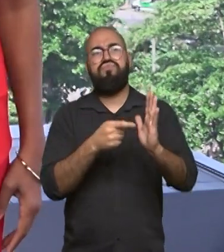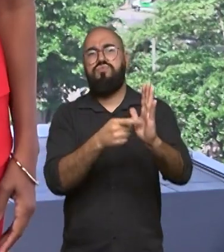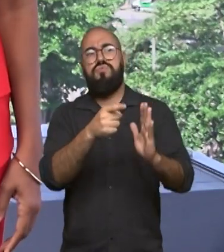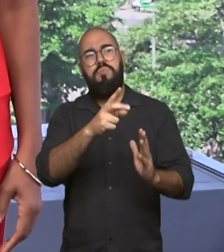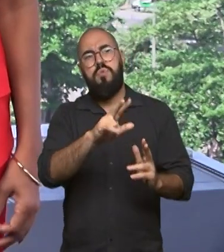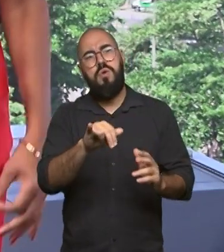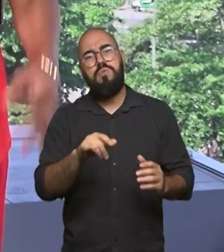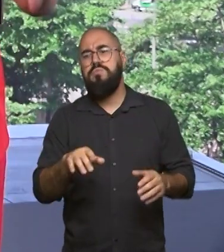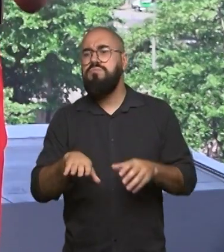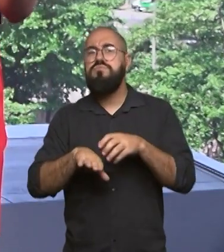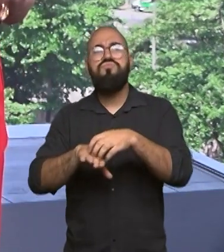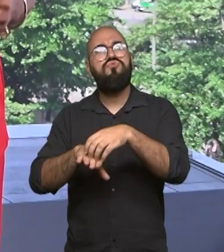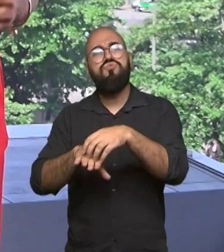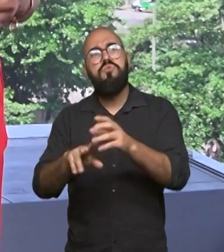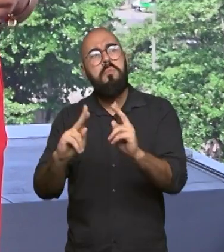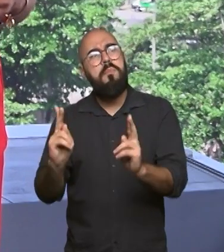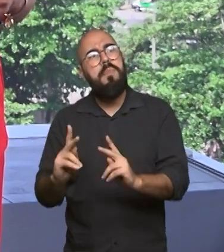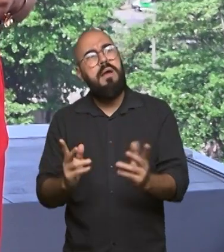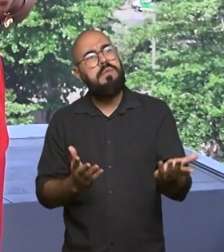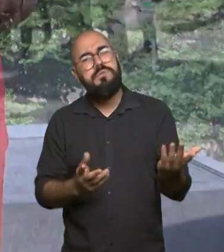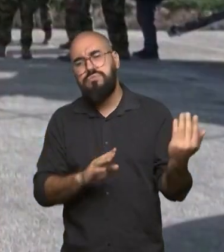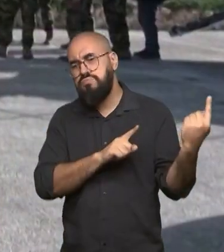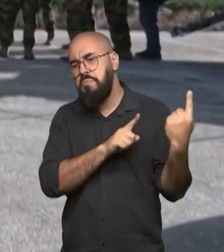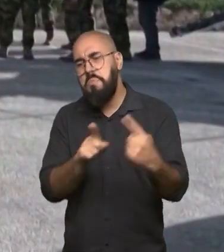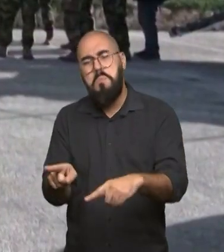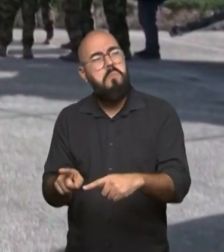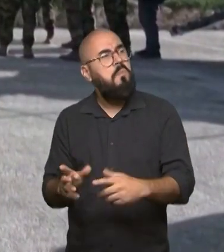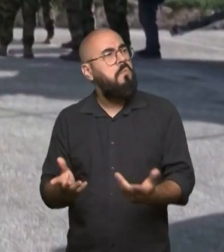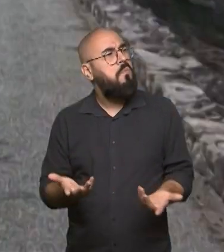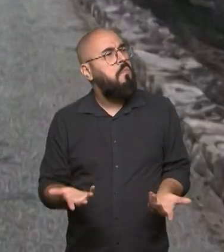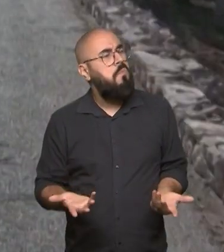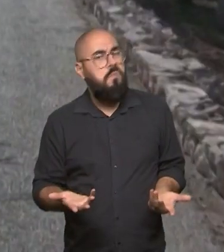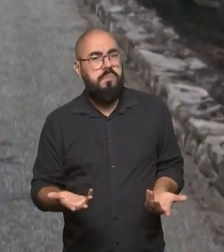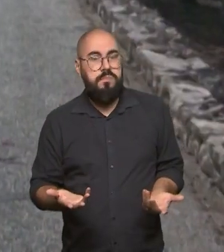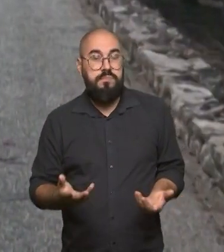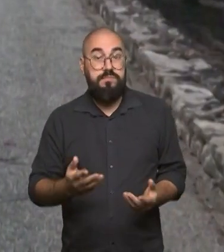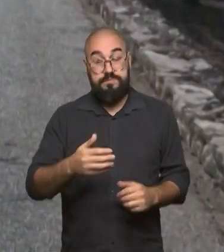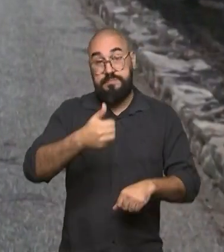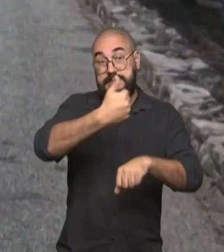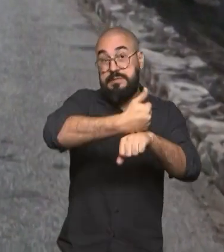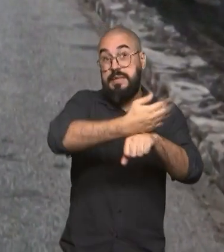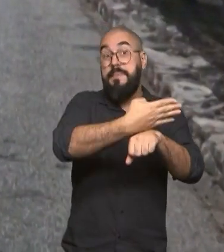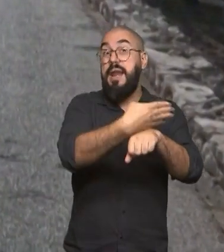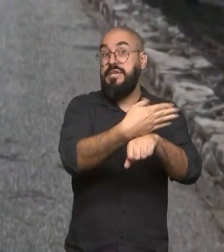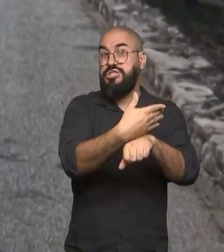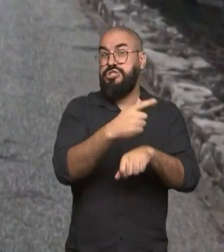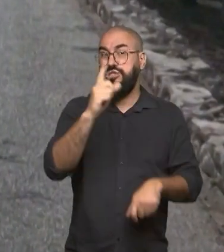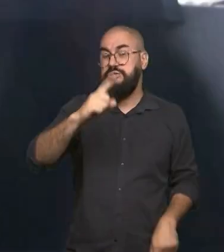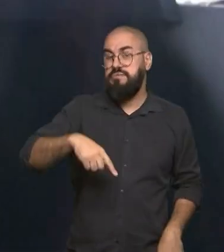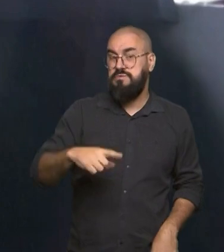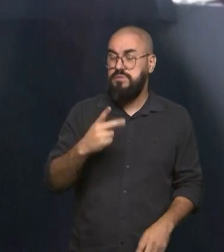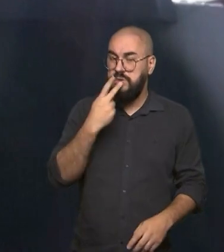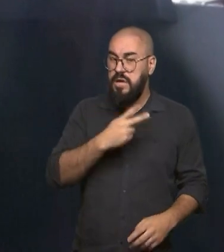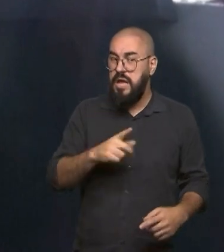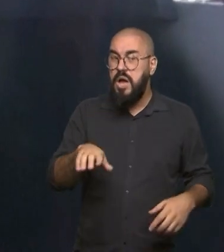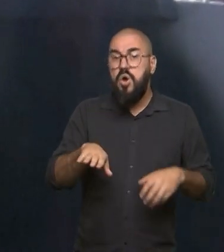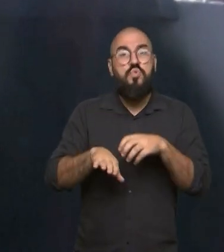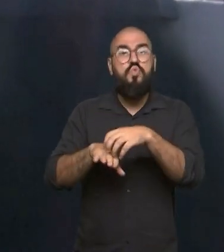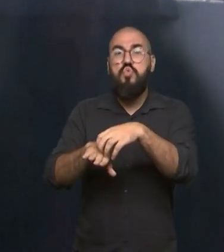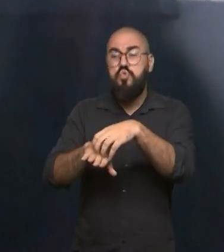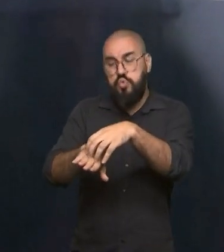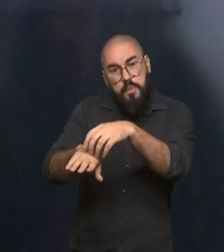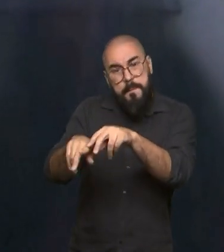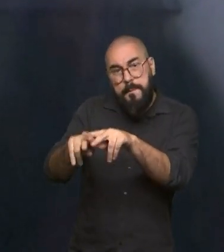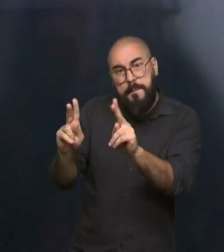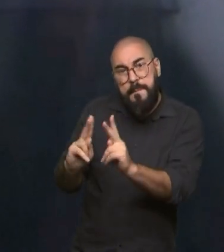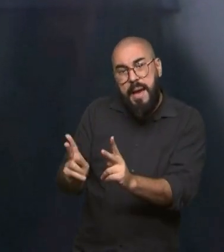Armadas de Israel de acordo com a nota do Palácio do Itamarati ataques deliberados contra integrantes de missões de